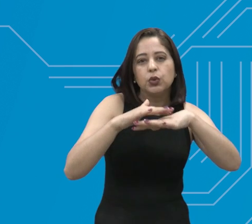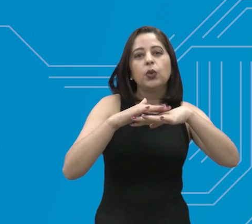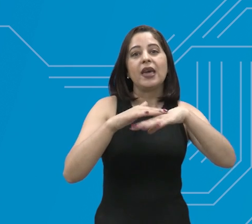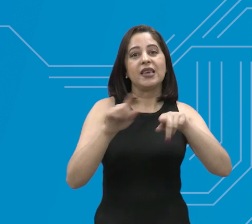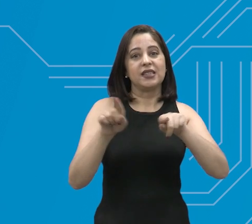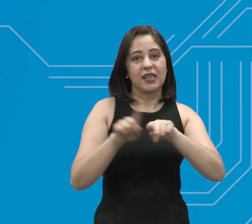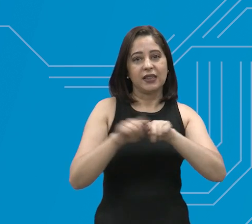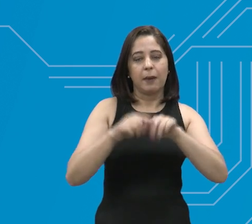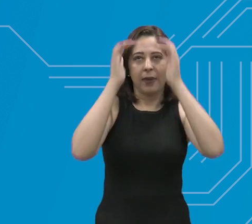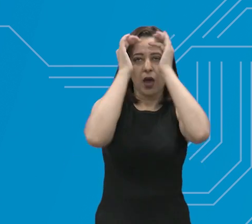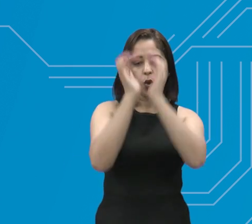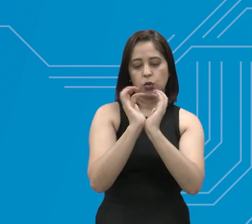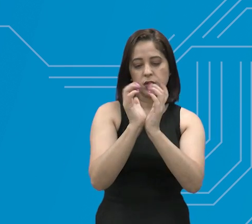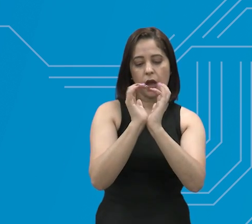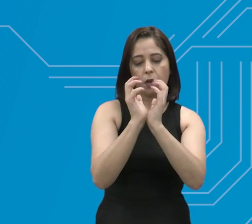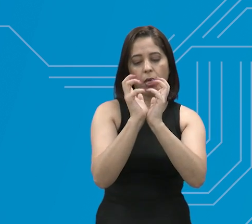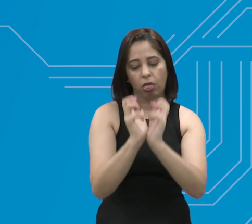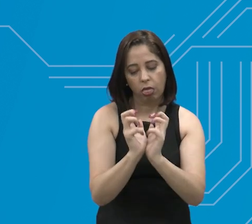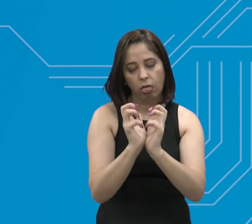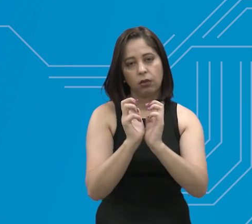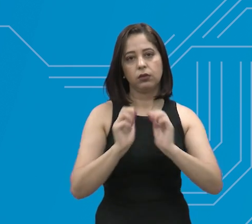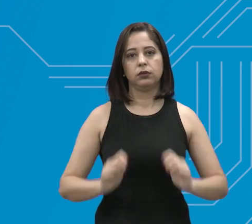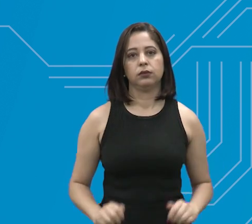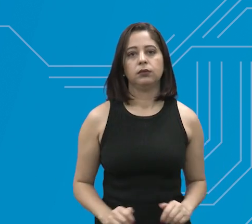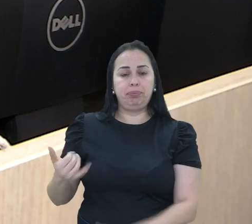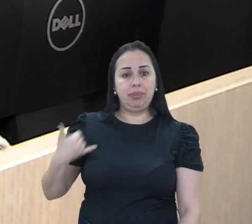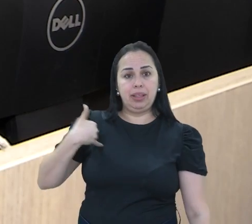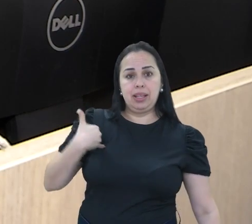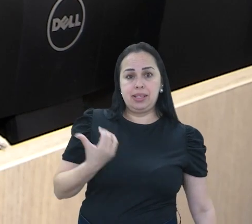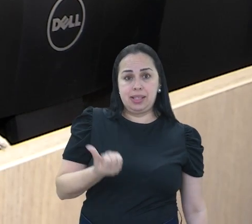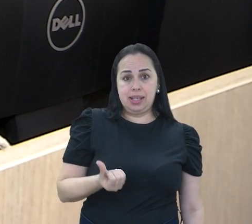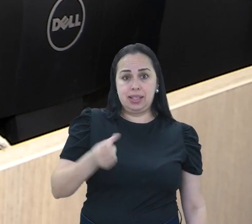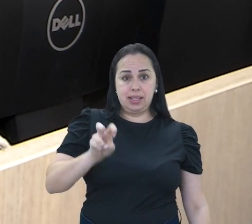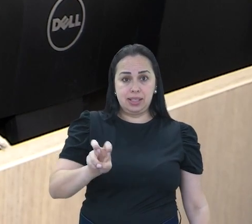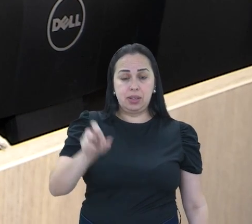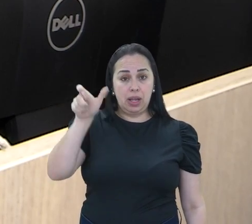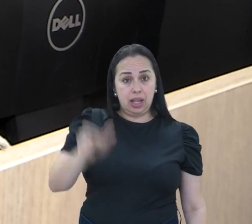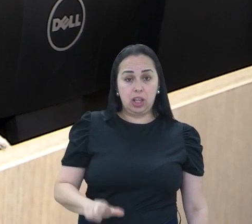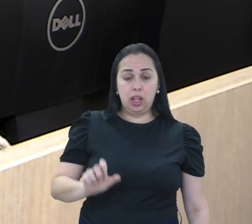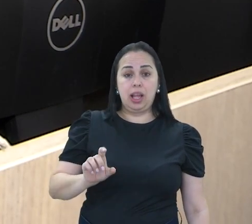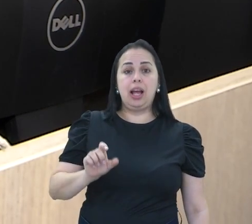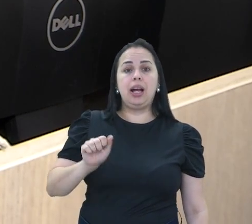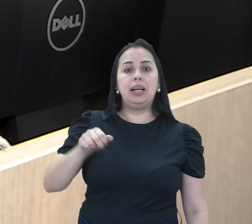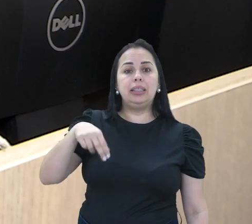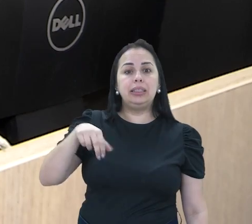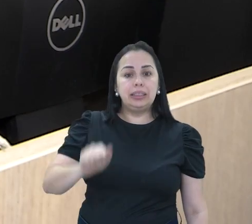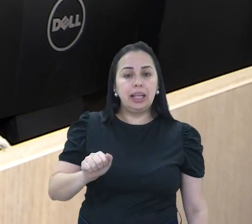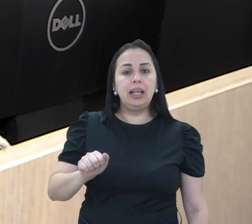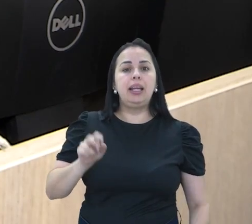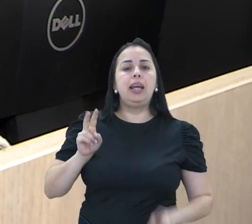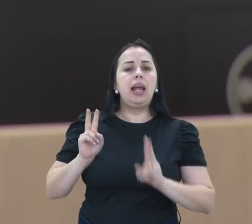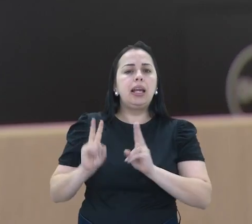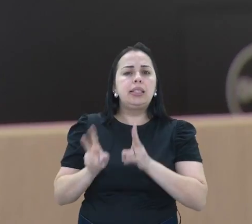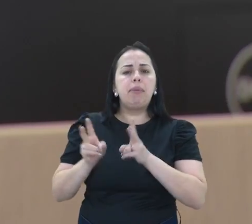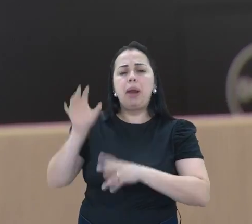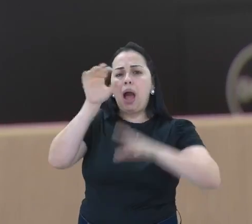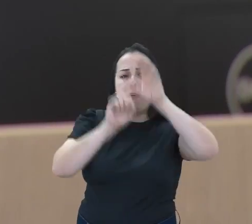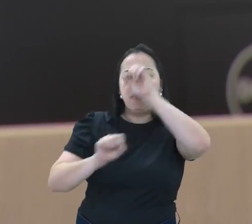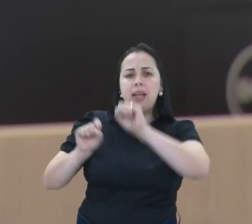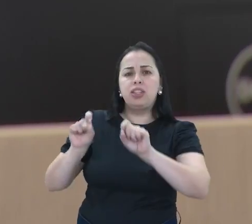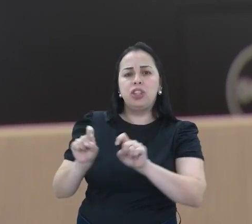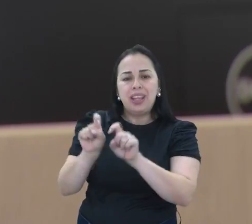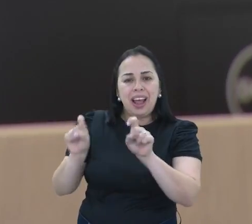aparecimento de doenças e o envelhecimento do cérebro. Aos 65 anos, Dona Ana Lúcia exercita a mente nas